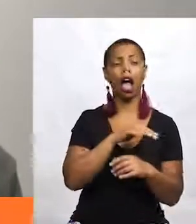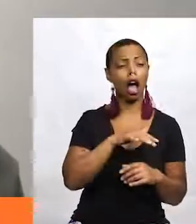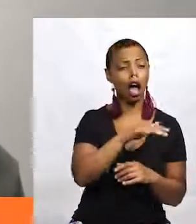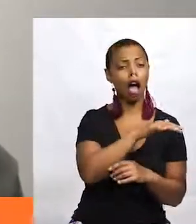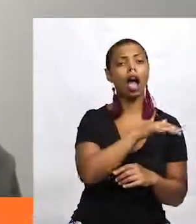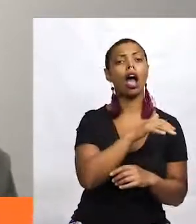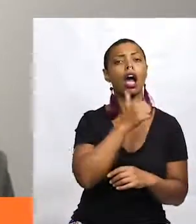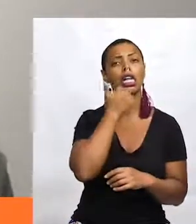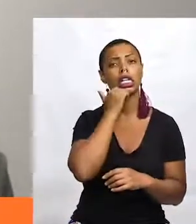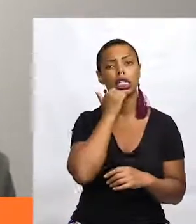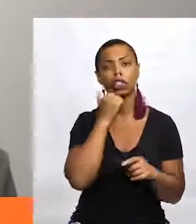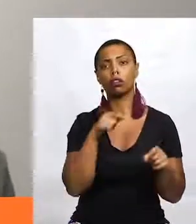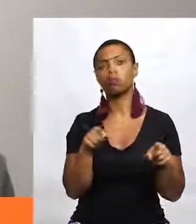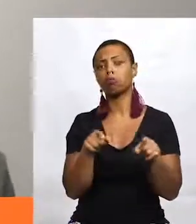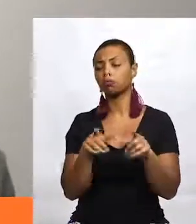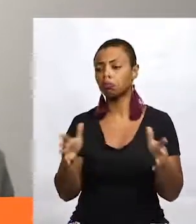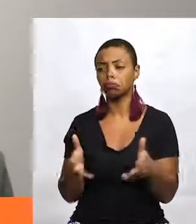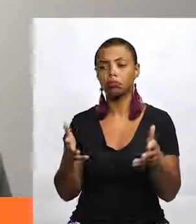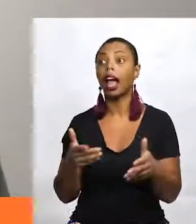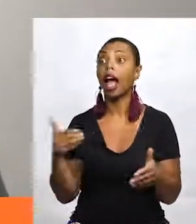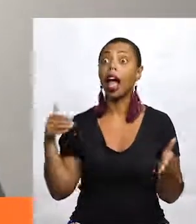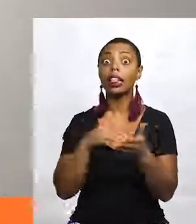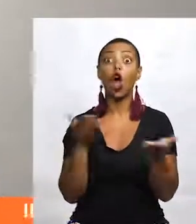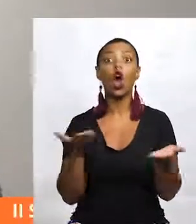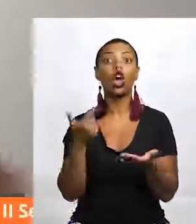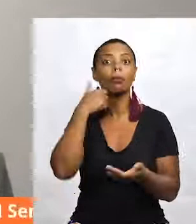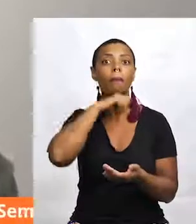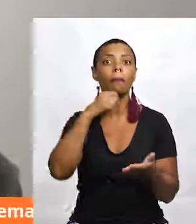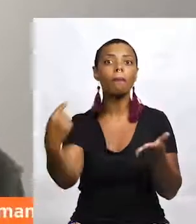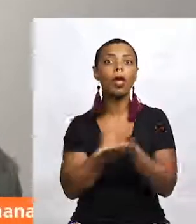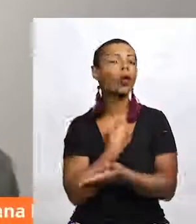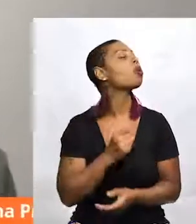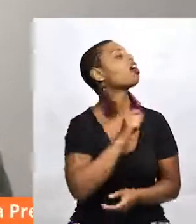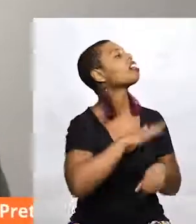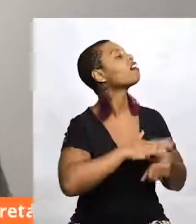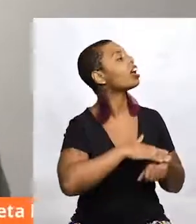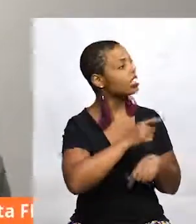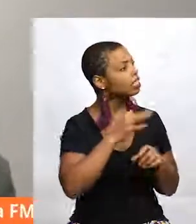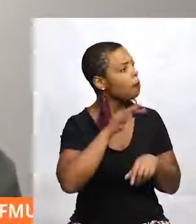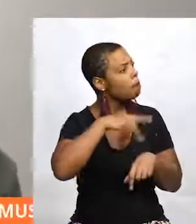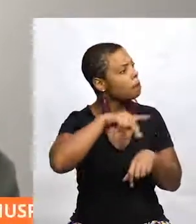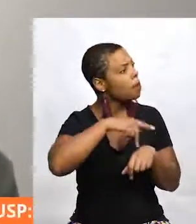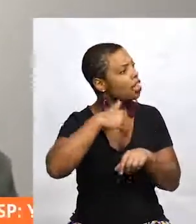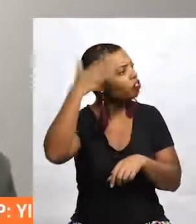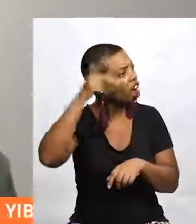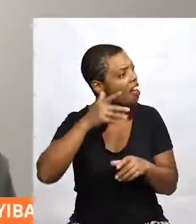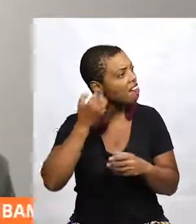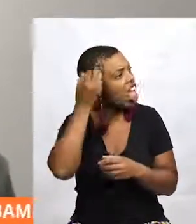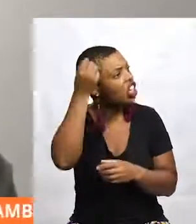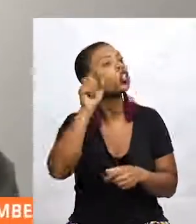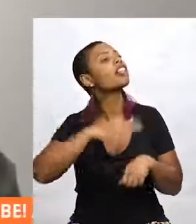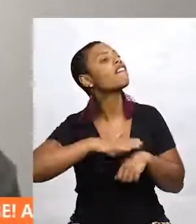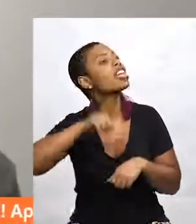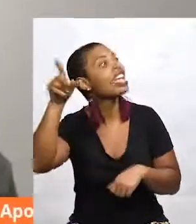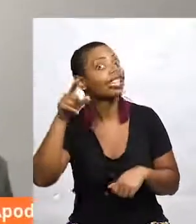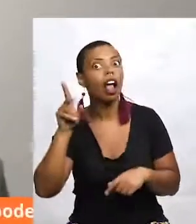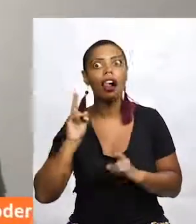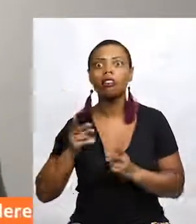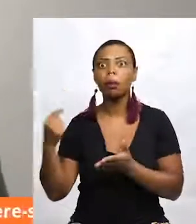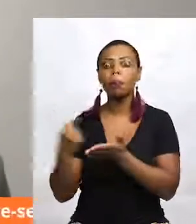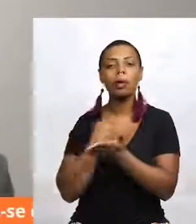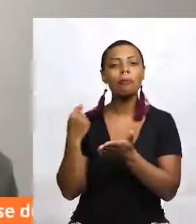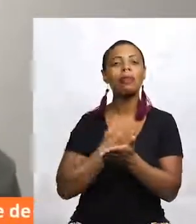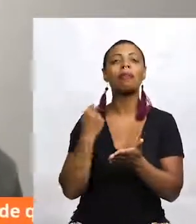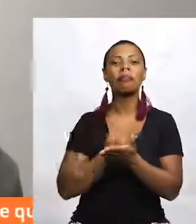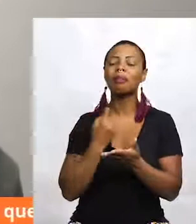até hoje, né, às vezes ela me pergunta, aí, o que você está fazendo, né, o que você foi para fora, você viajou, o que você fez e tal, então isso me motiva bastante, eu tenho